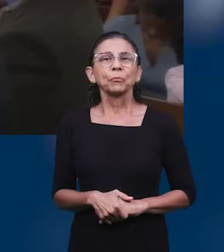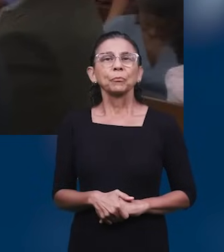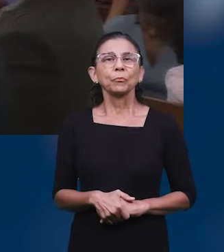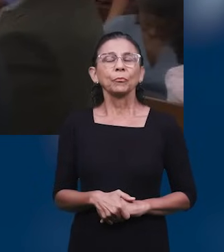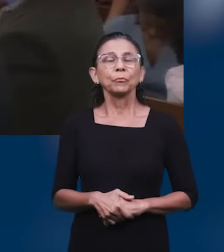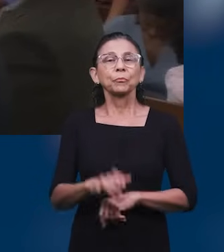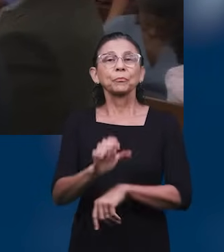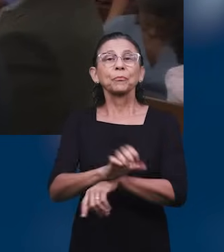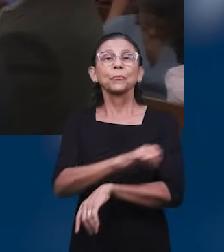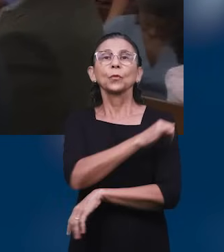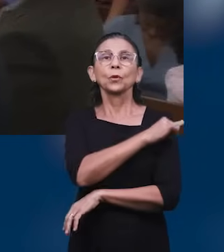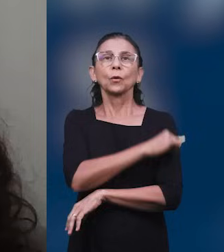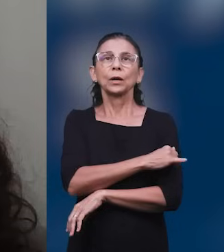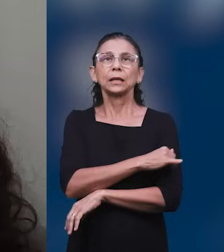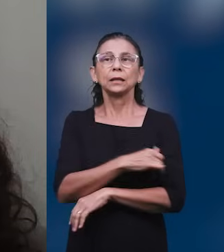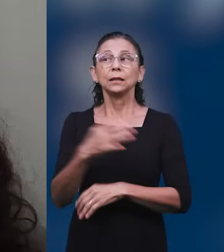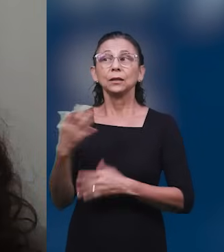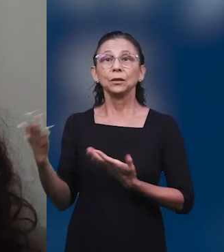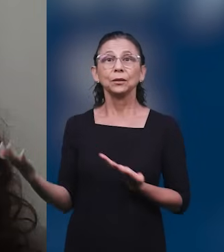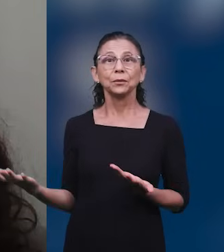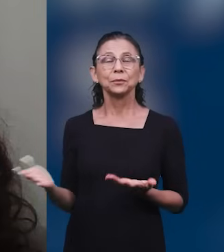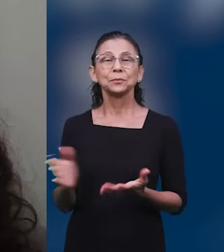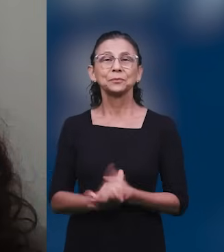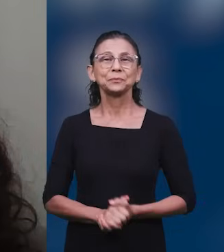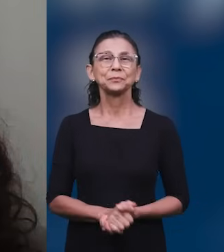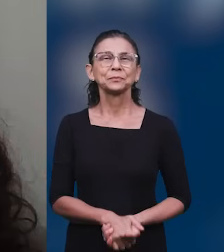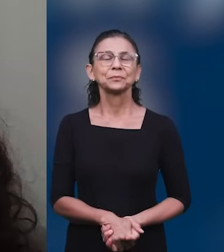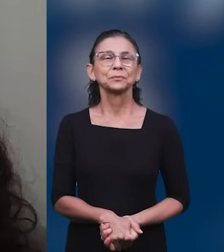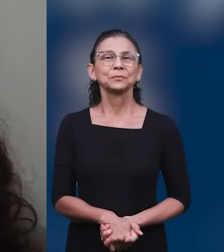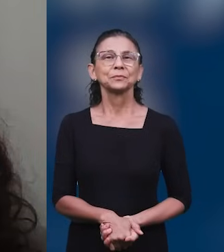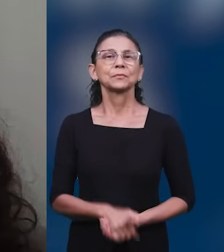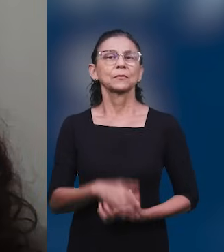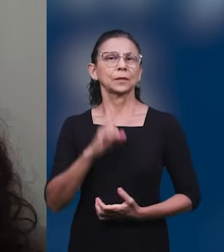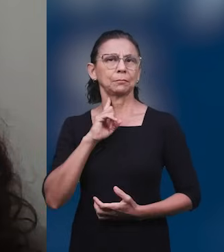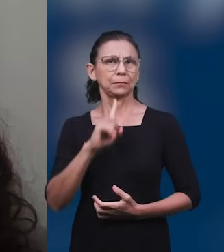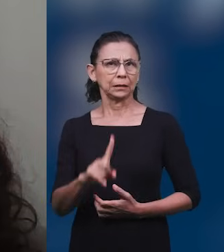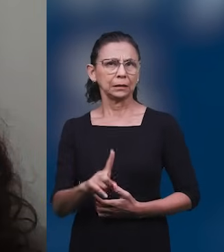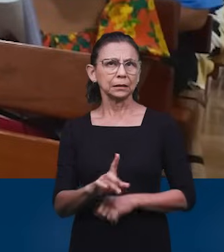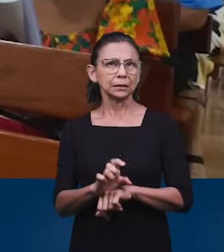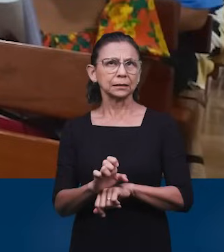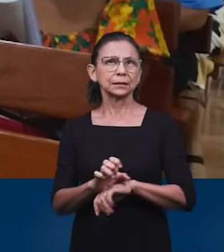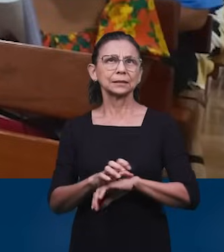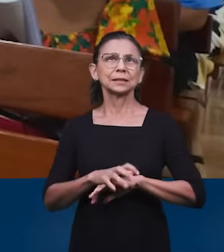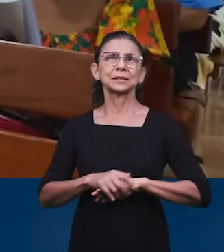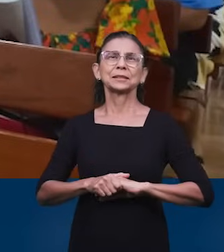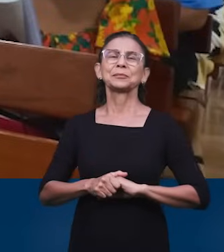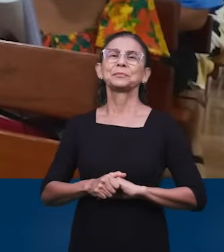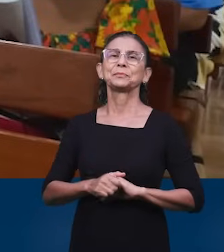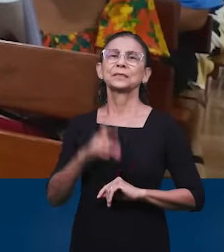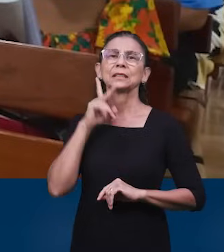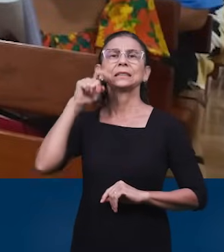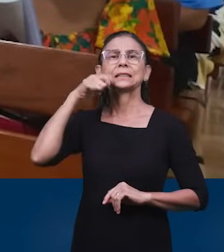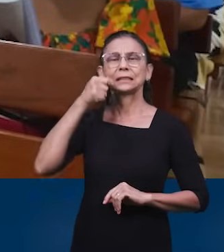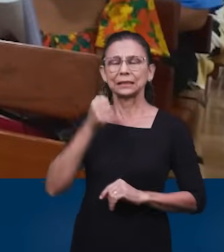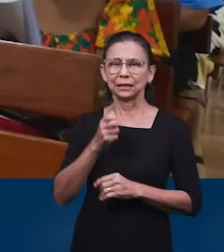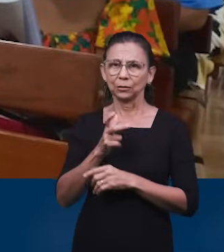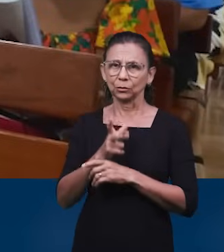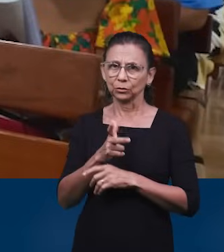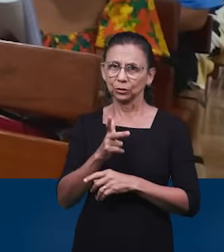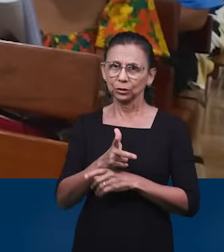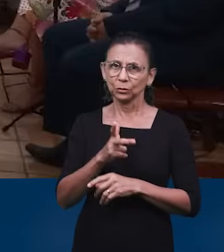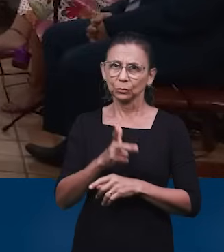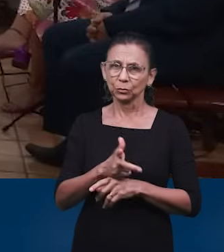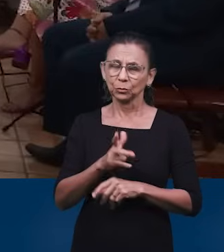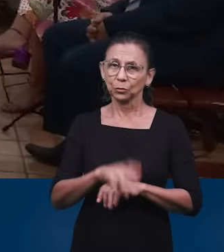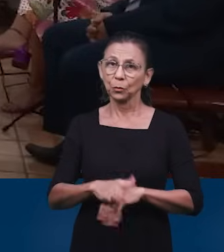Adelina Maia, no Rio de Janeiro. Ceia na Igreja Maranata de Bambuí, Minas Gerais. Ceia na Igreja Maranata de